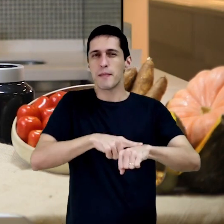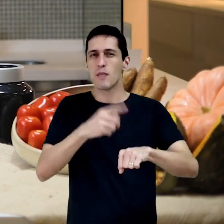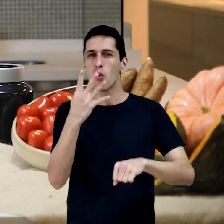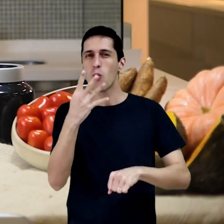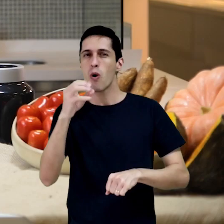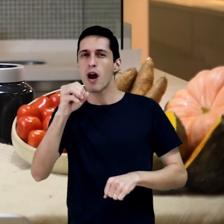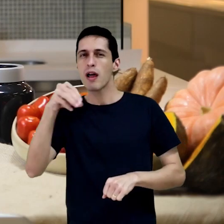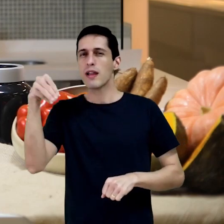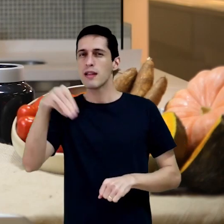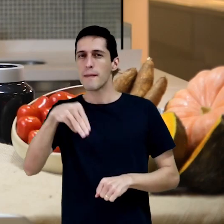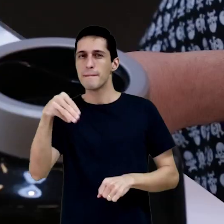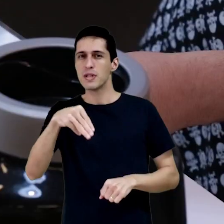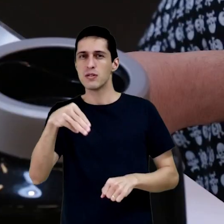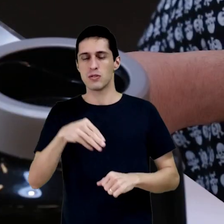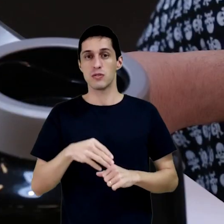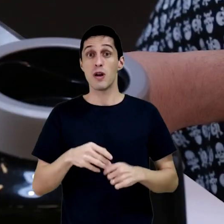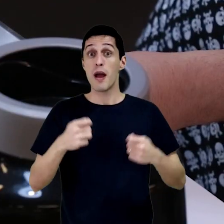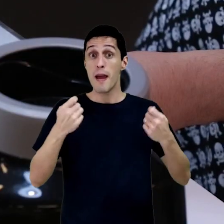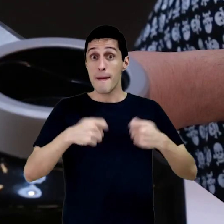de água aqui nessa nossa forma.